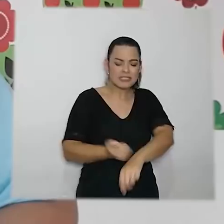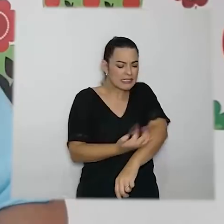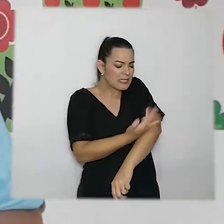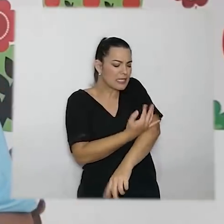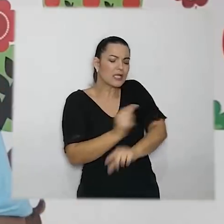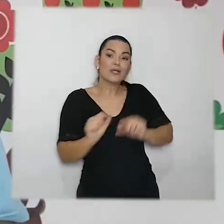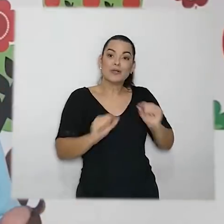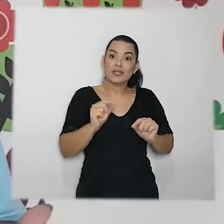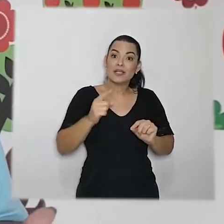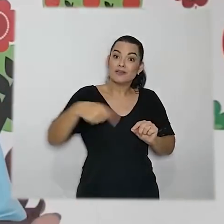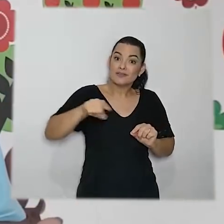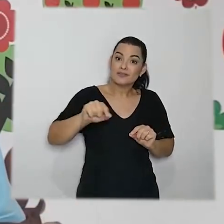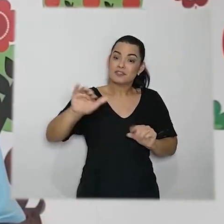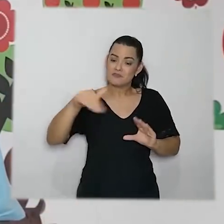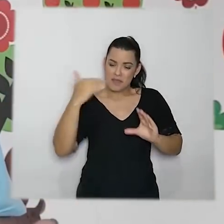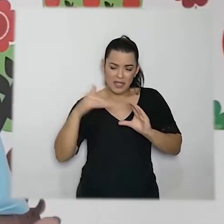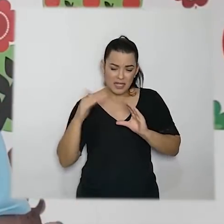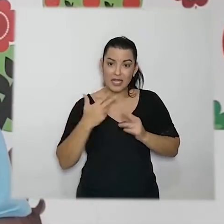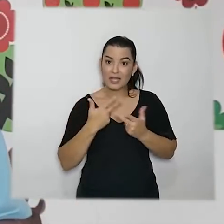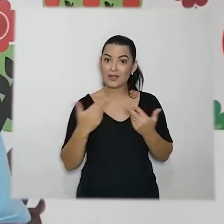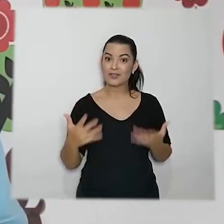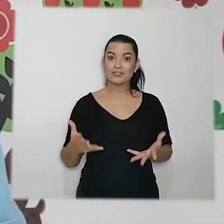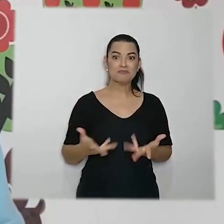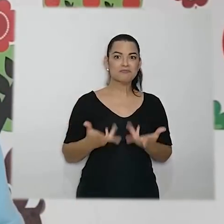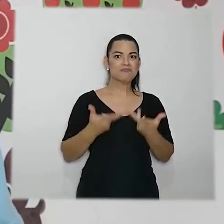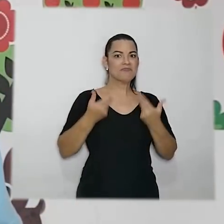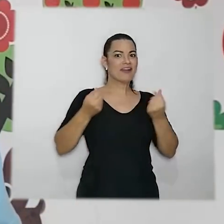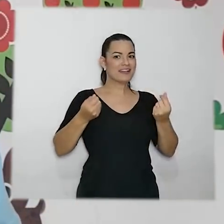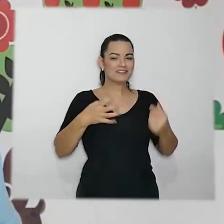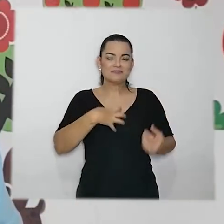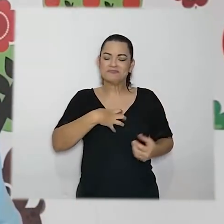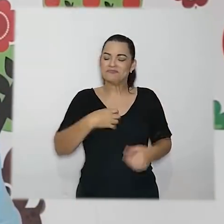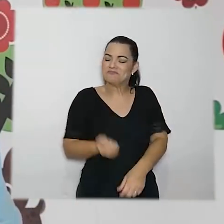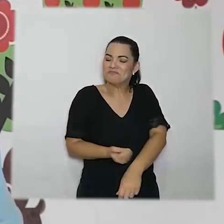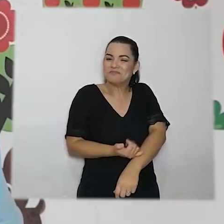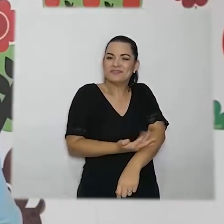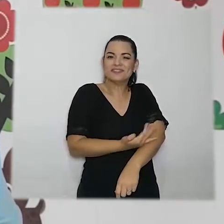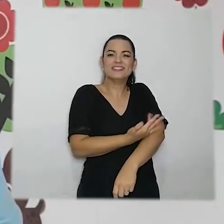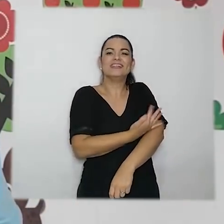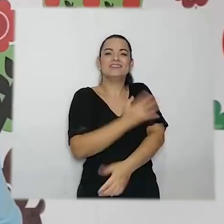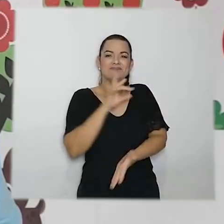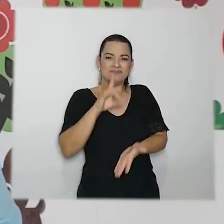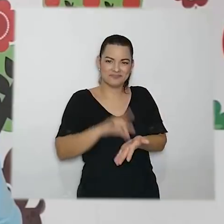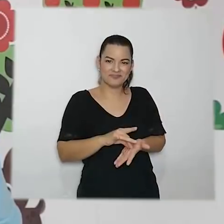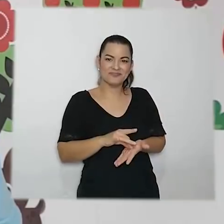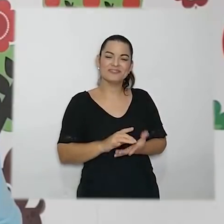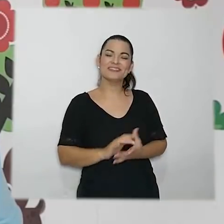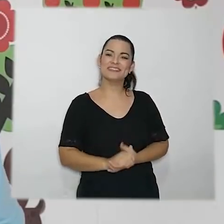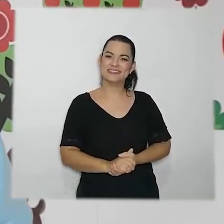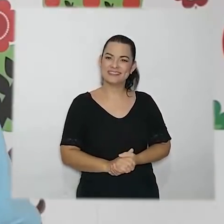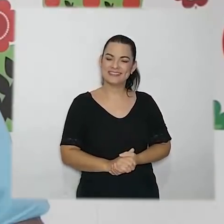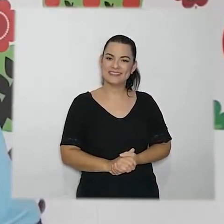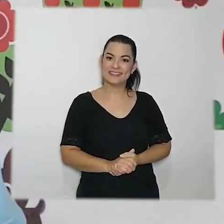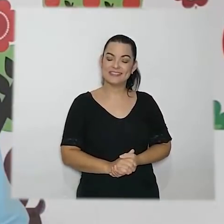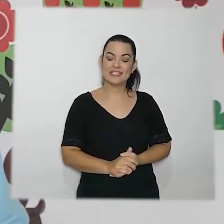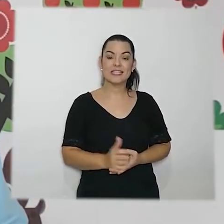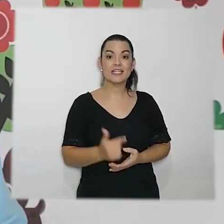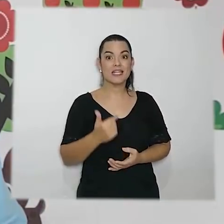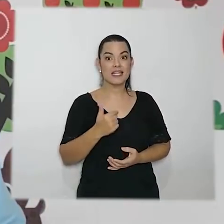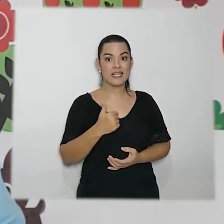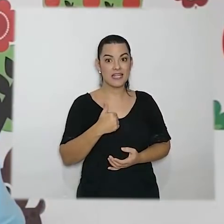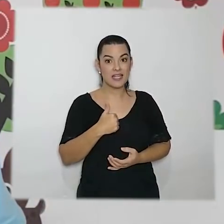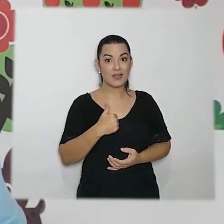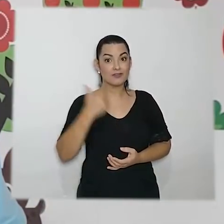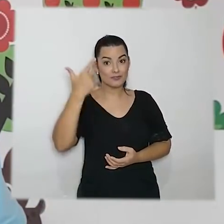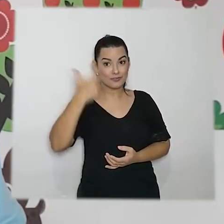Vocês compartilharam coisas maravilhosas que me emocionaram muito por aqui. E eu vou abrir